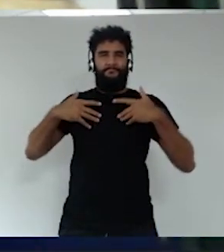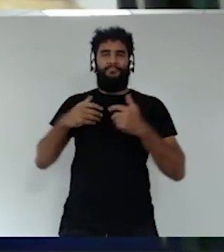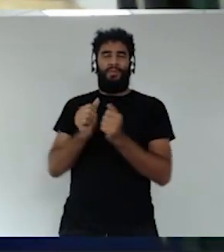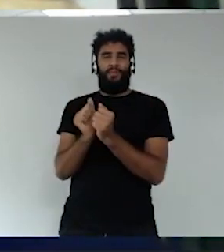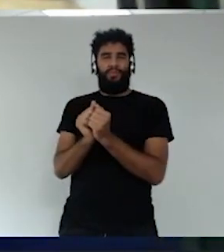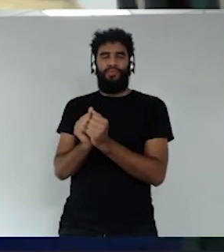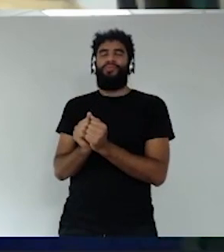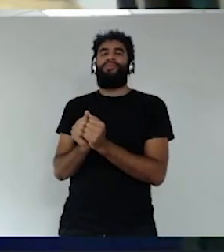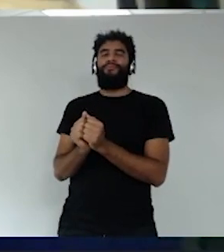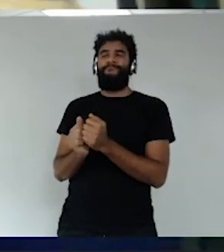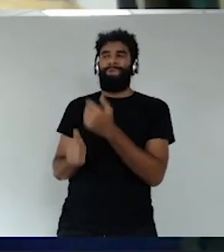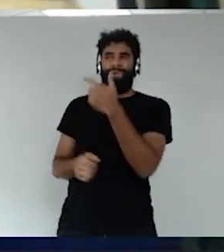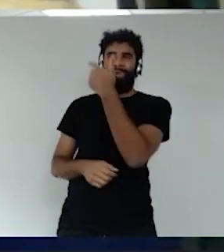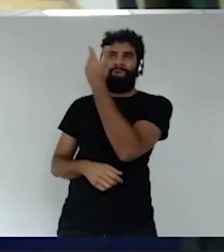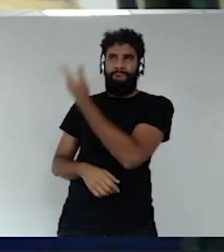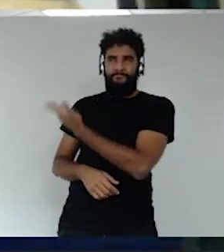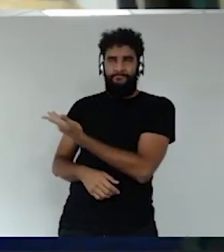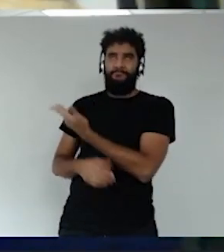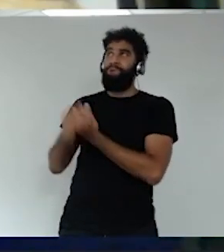aqui ao lado